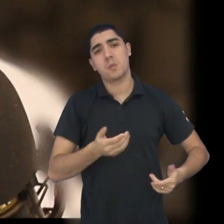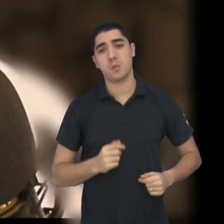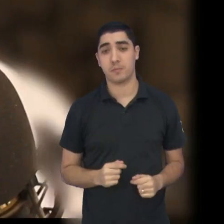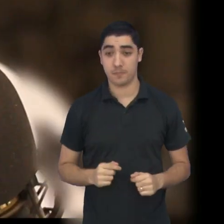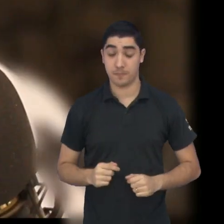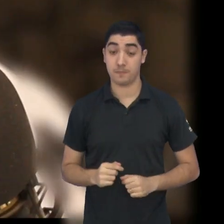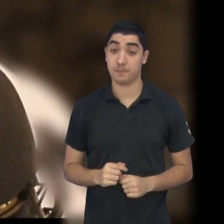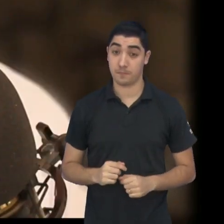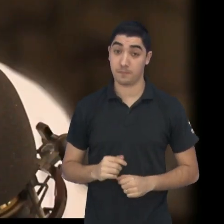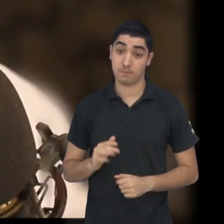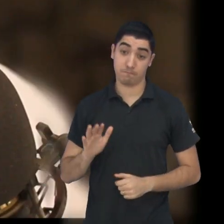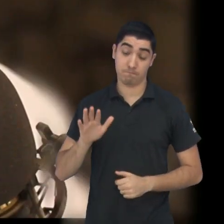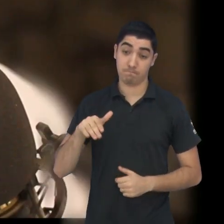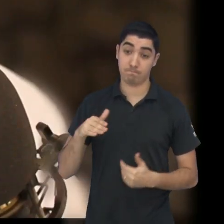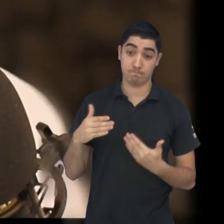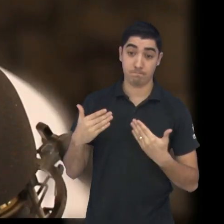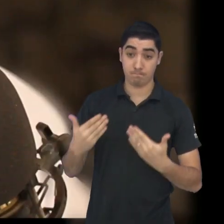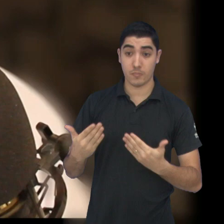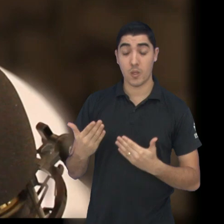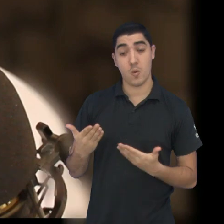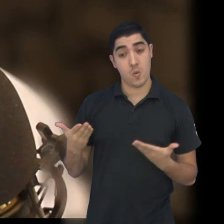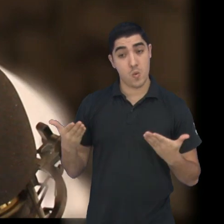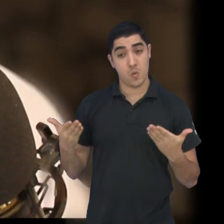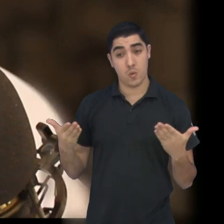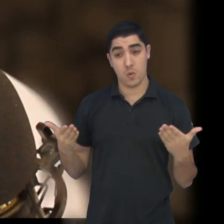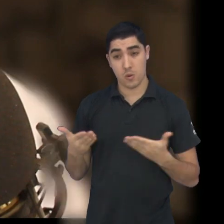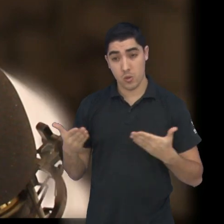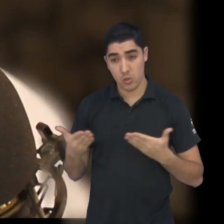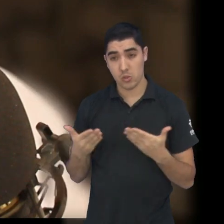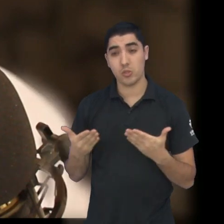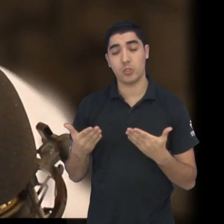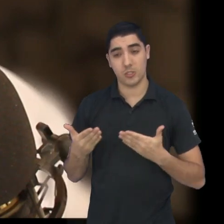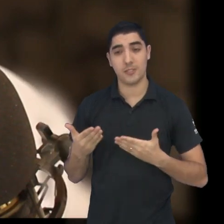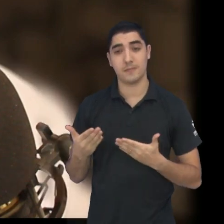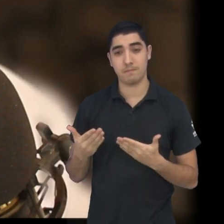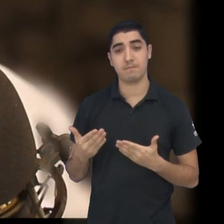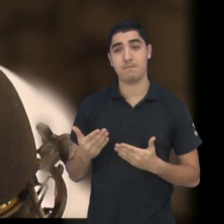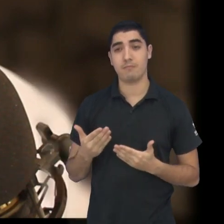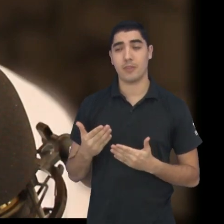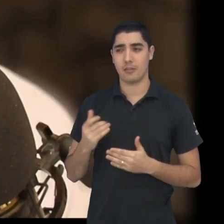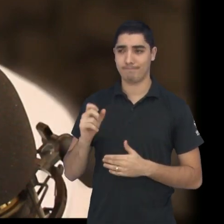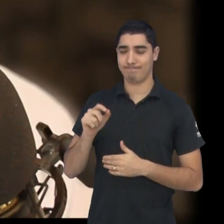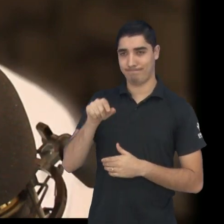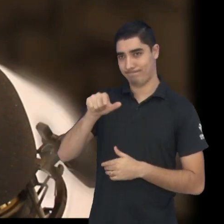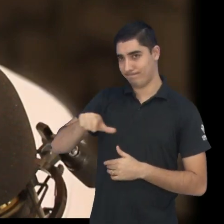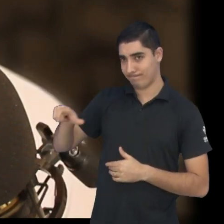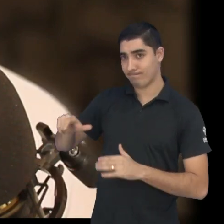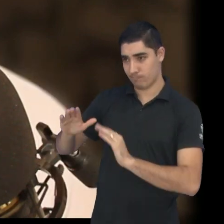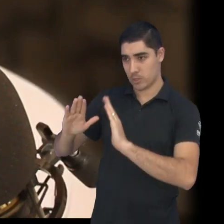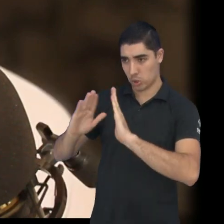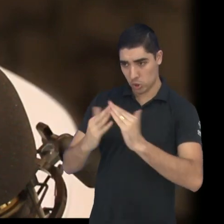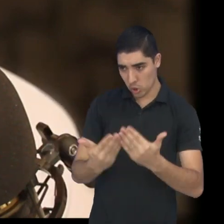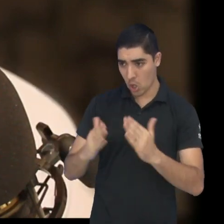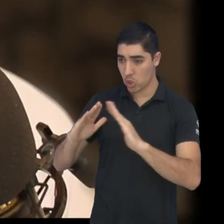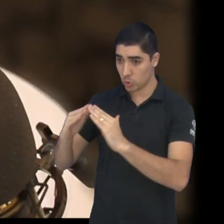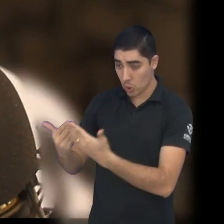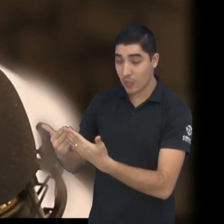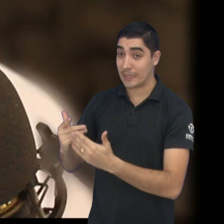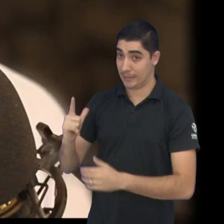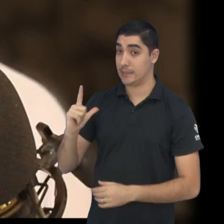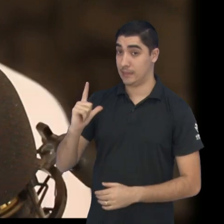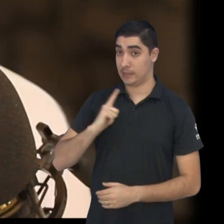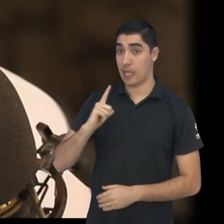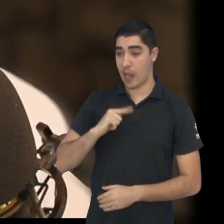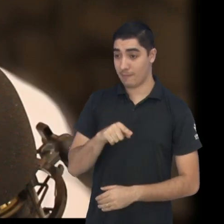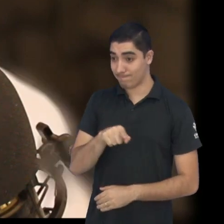Bom, Dani, atualmente, né, na verdade, as escolas estão sofrendo as consequências do aumento